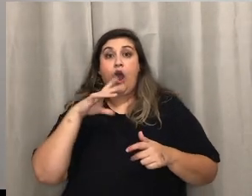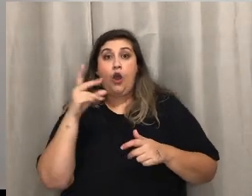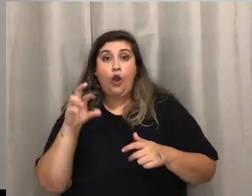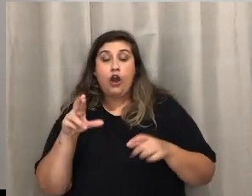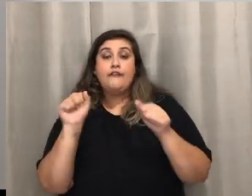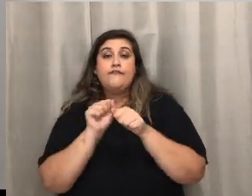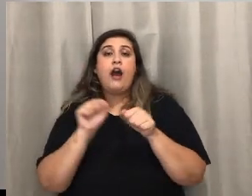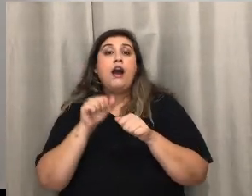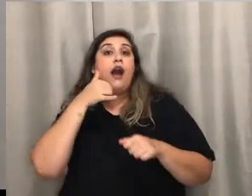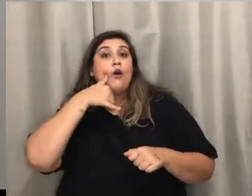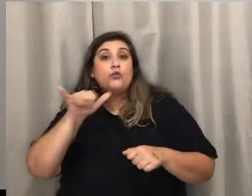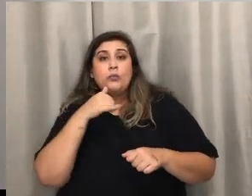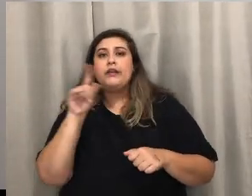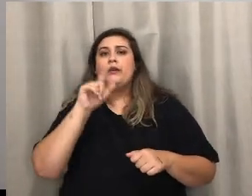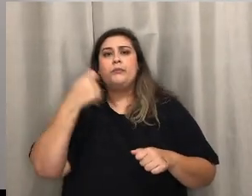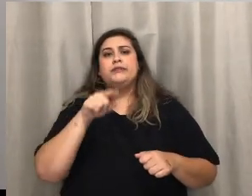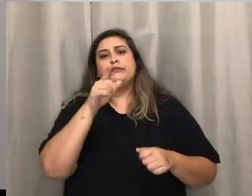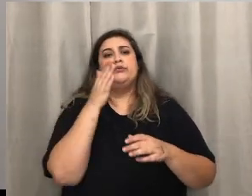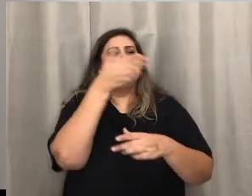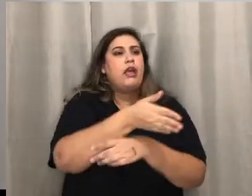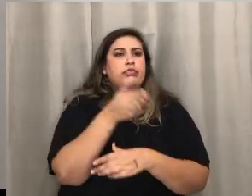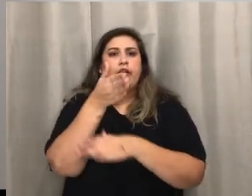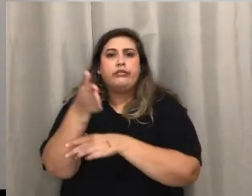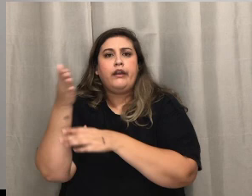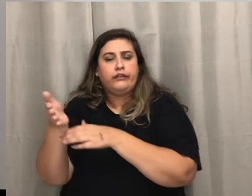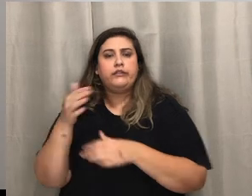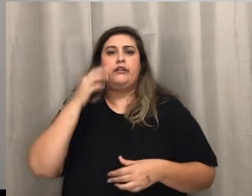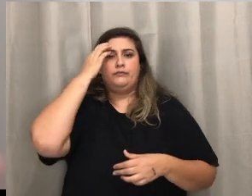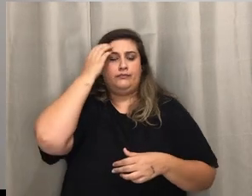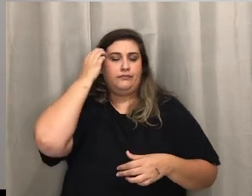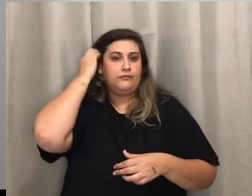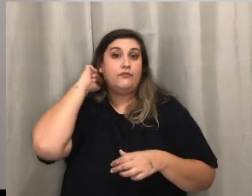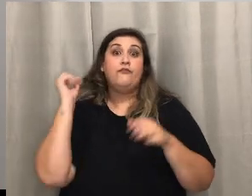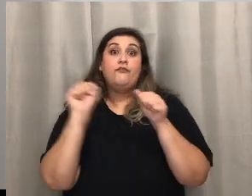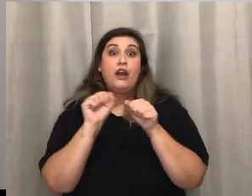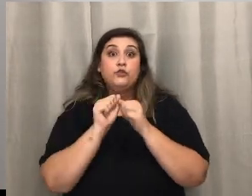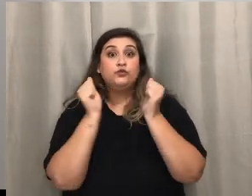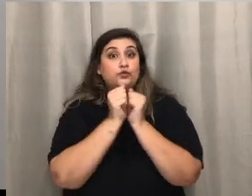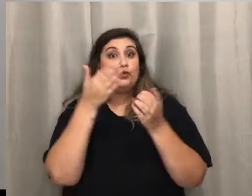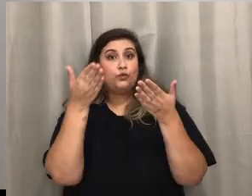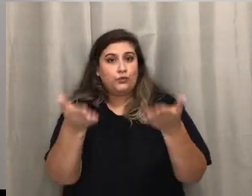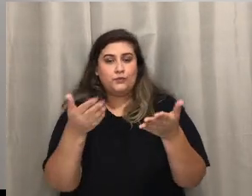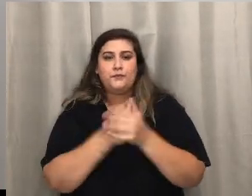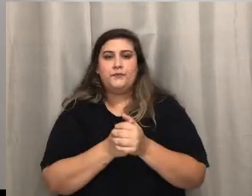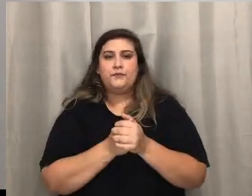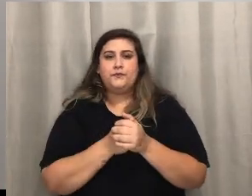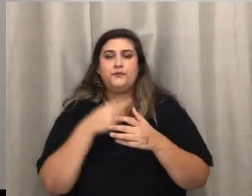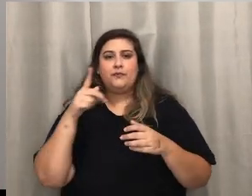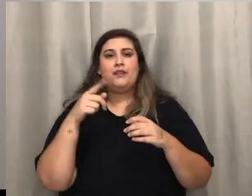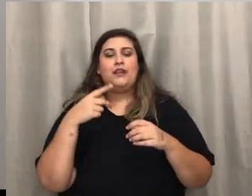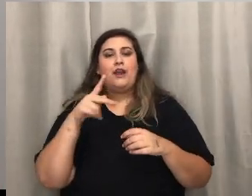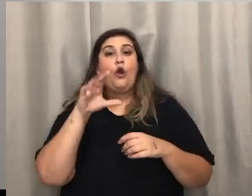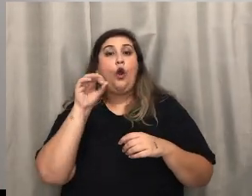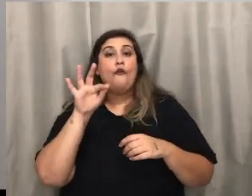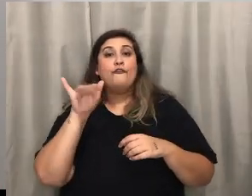de forma automática, não precisa você estar linkando. Então, ele faz isso por você, então, por meio da